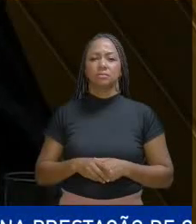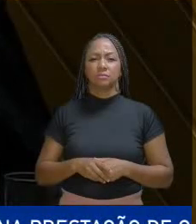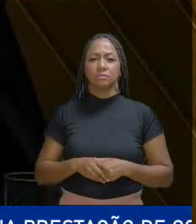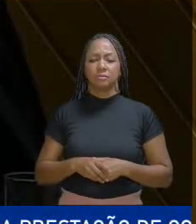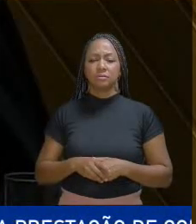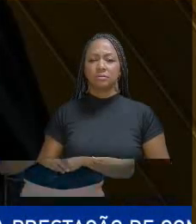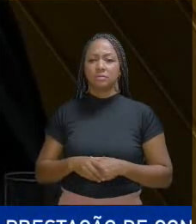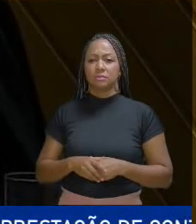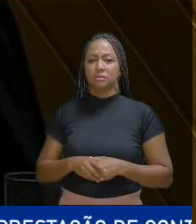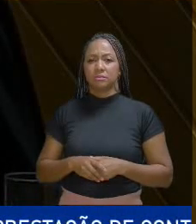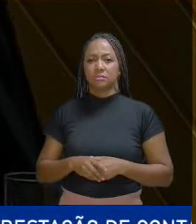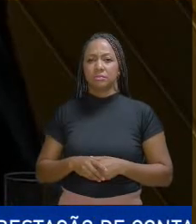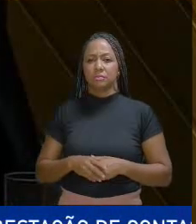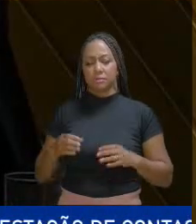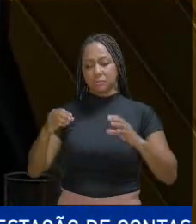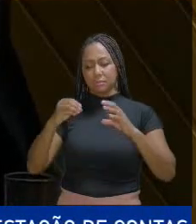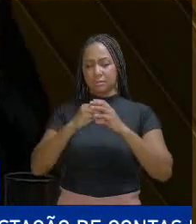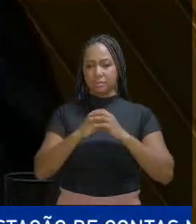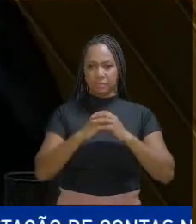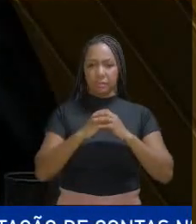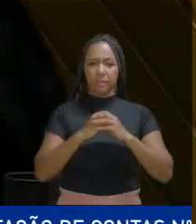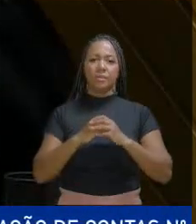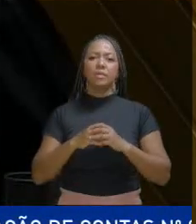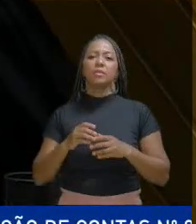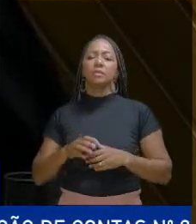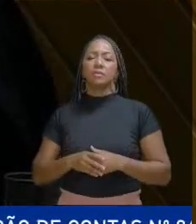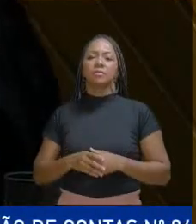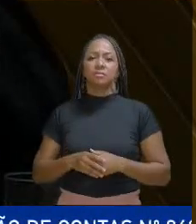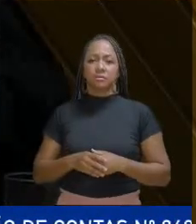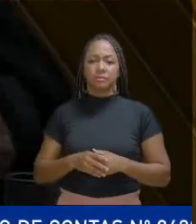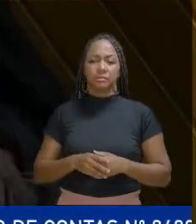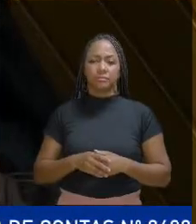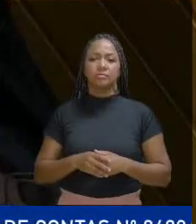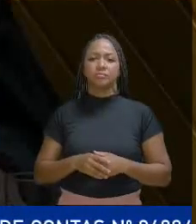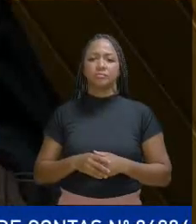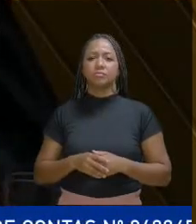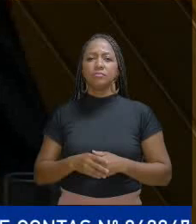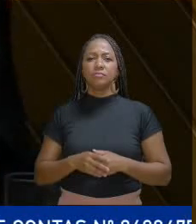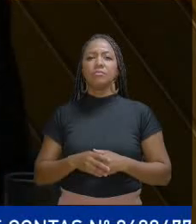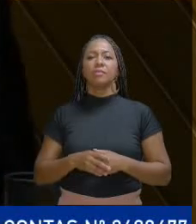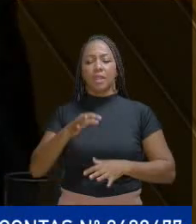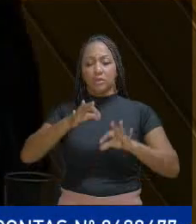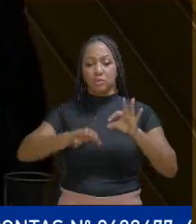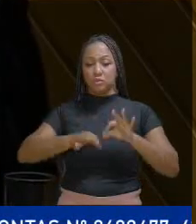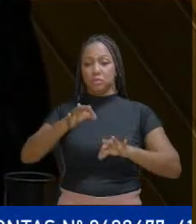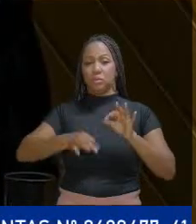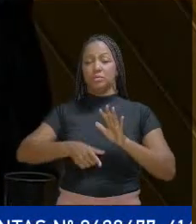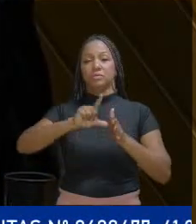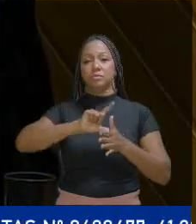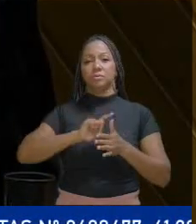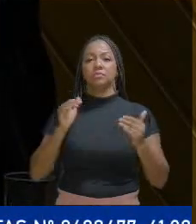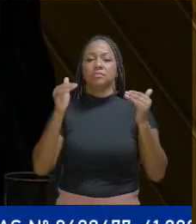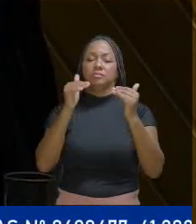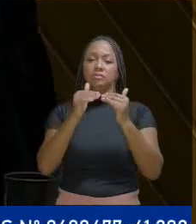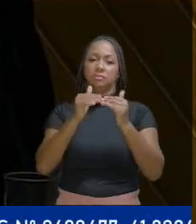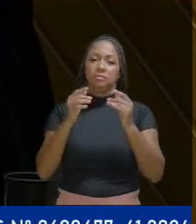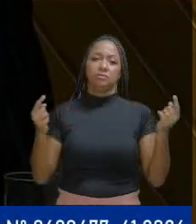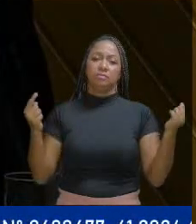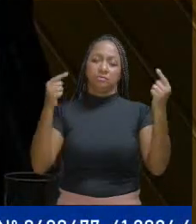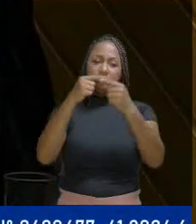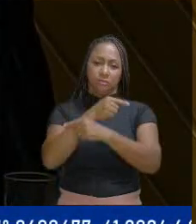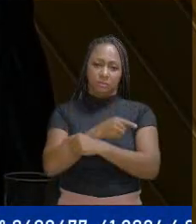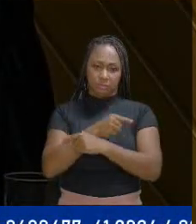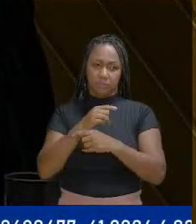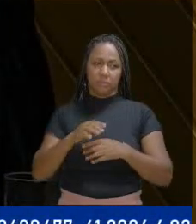Eleitoral, do Tribunal Regional Eleitoral do Amapá. Cito aqui um precedente nesse mesmo sentido. Assim, ao contrário da